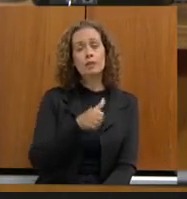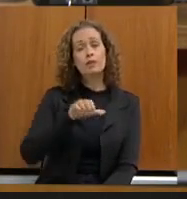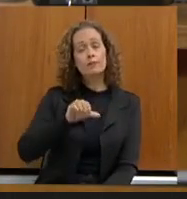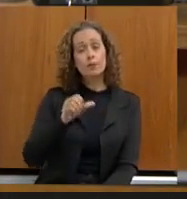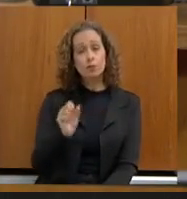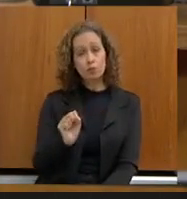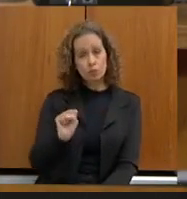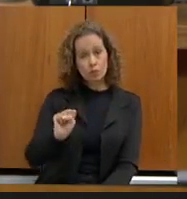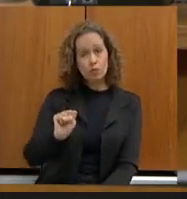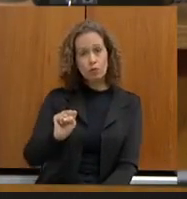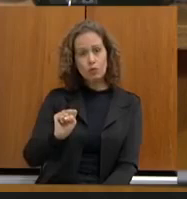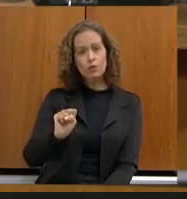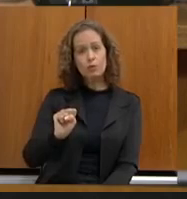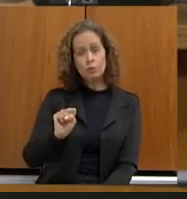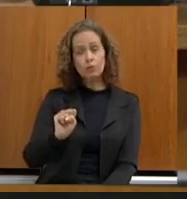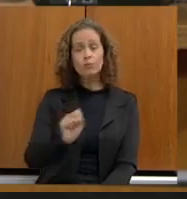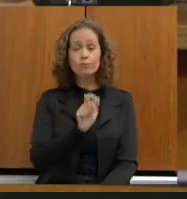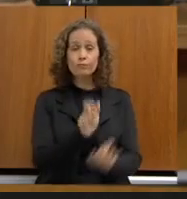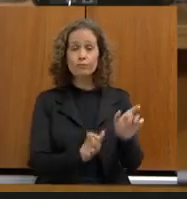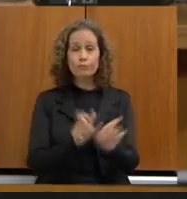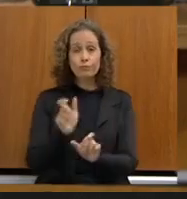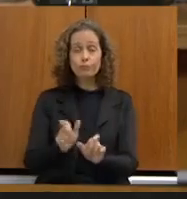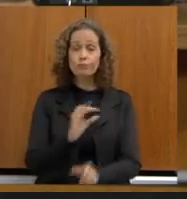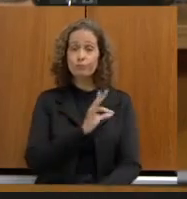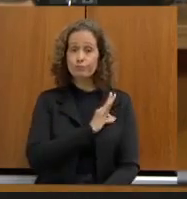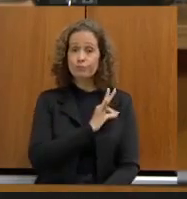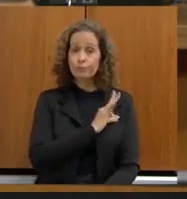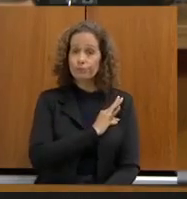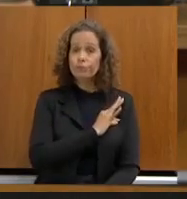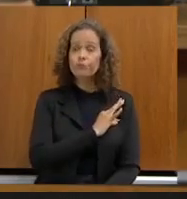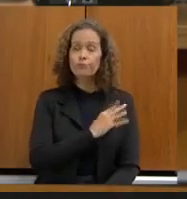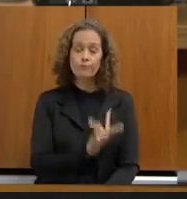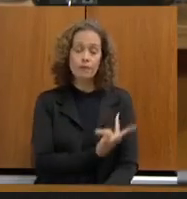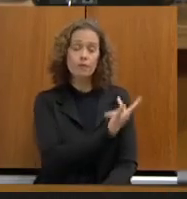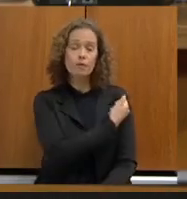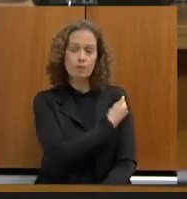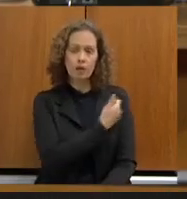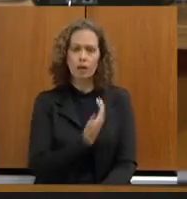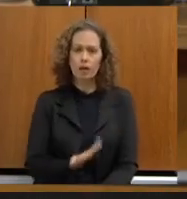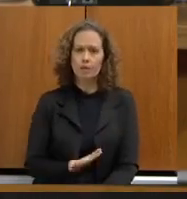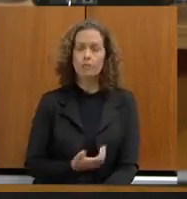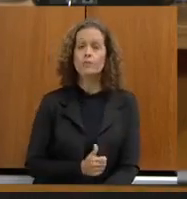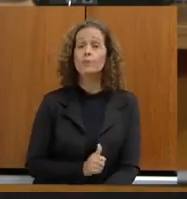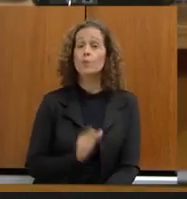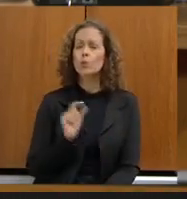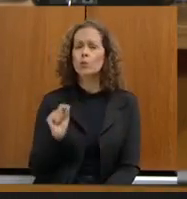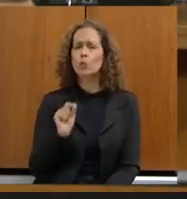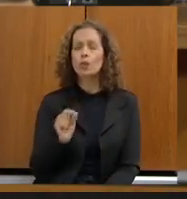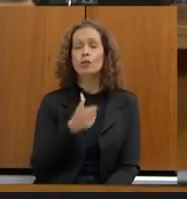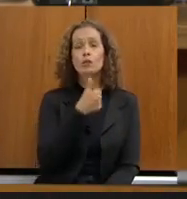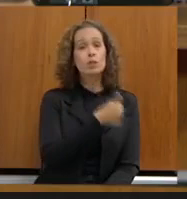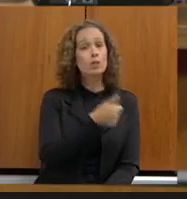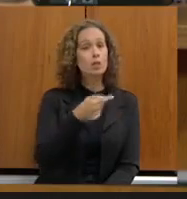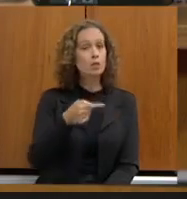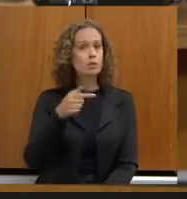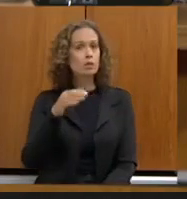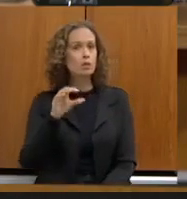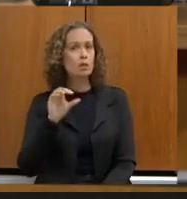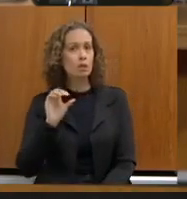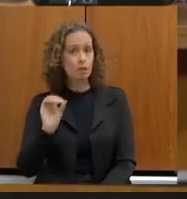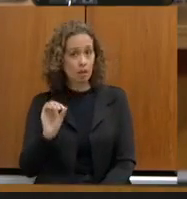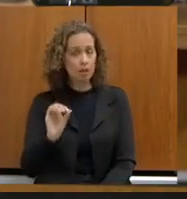9.198 servidores vacinados sendo que 170 não